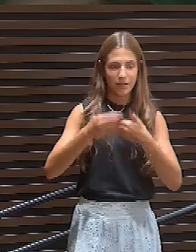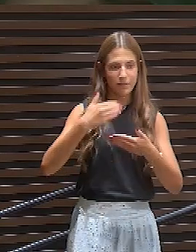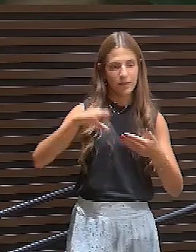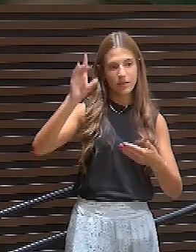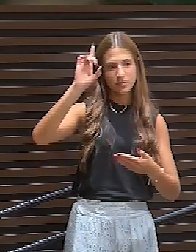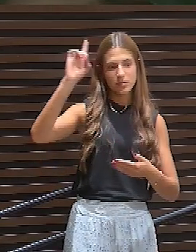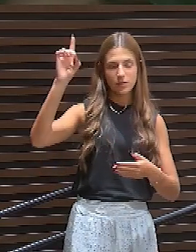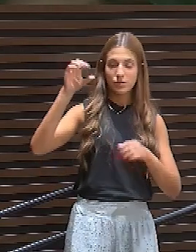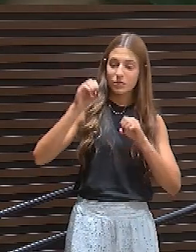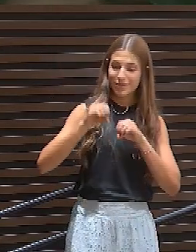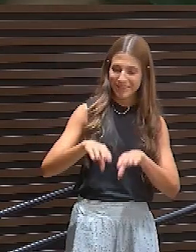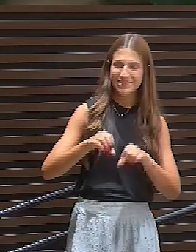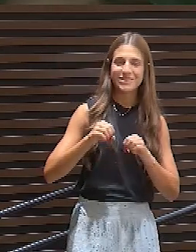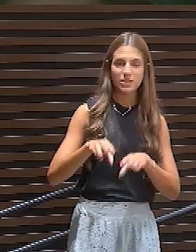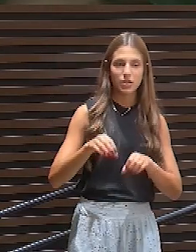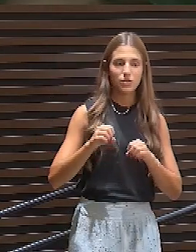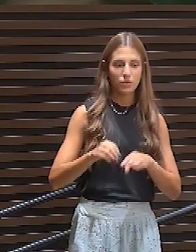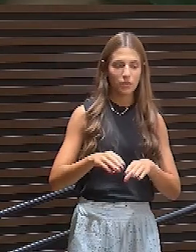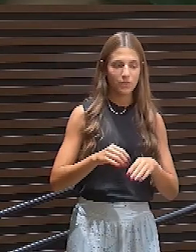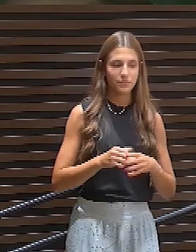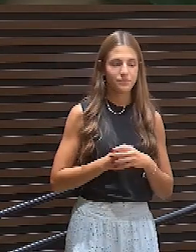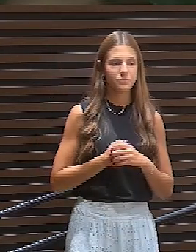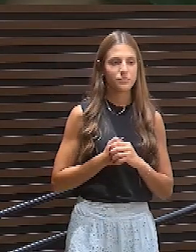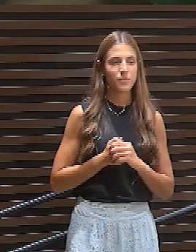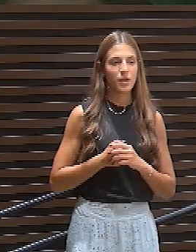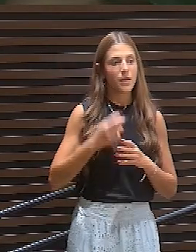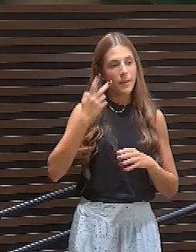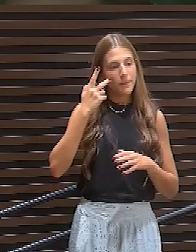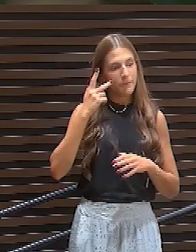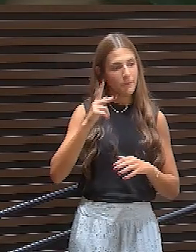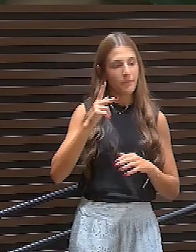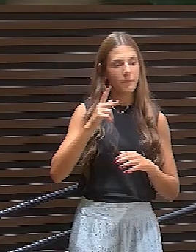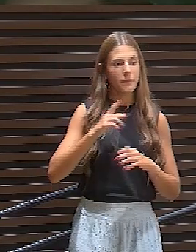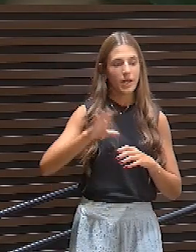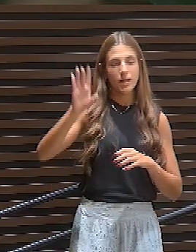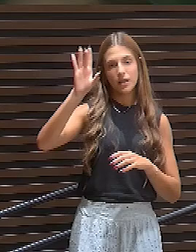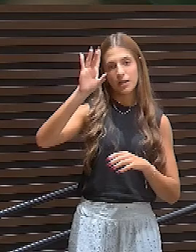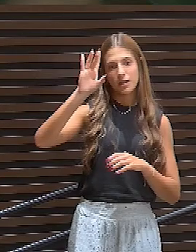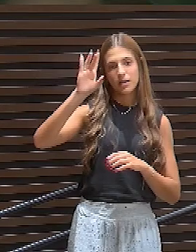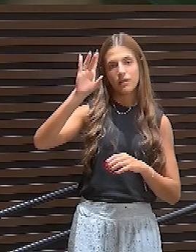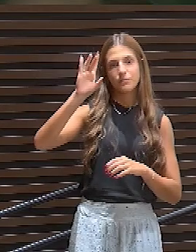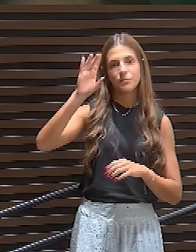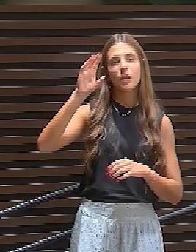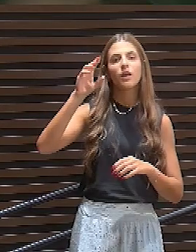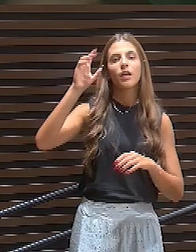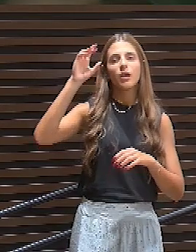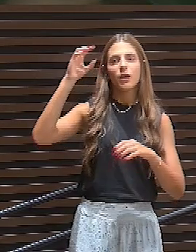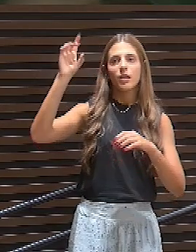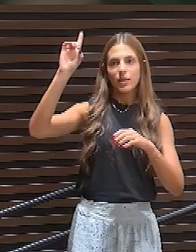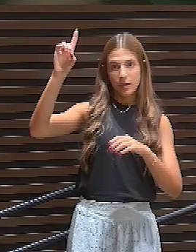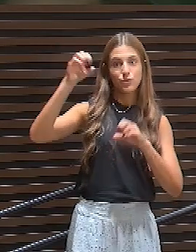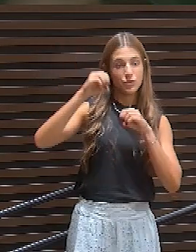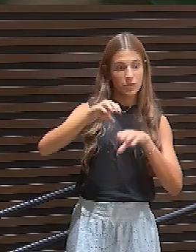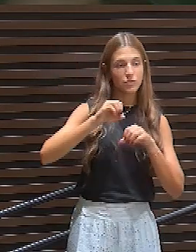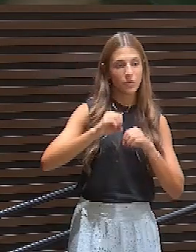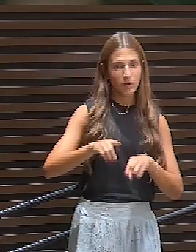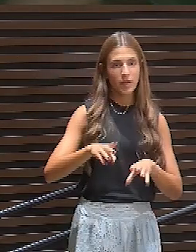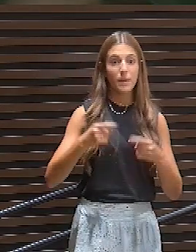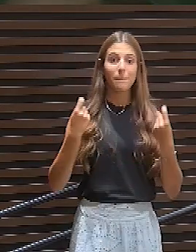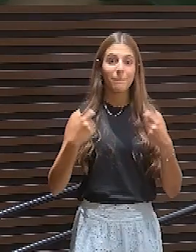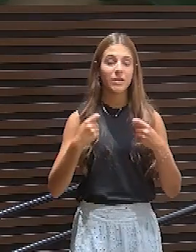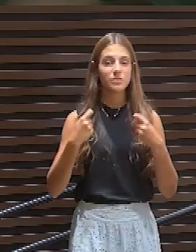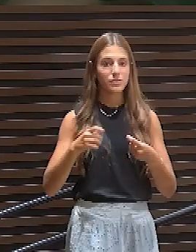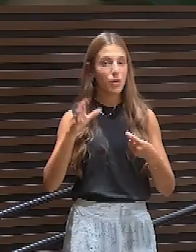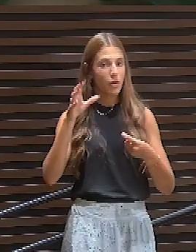ser divinamente instruído, precisa ouvir a palavra de Deus.